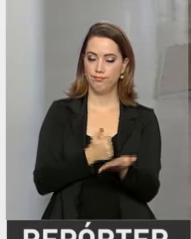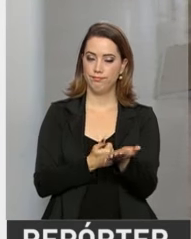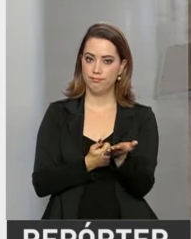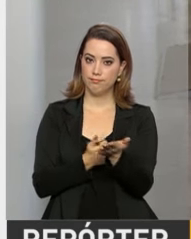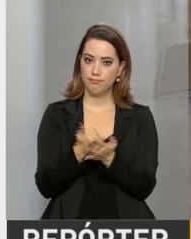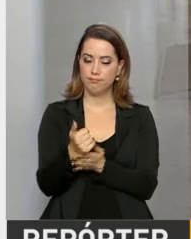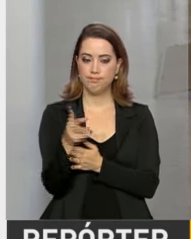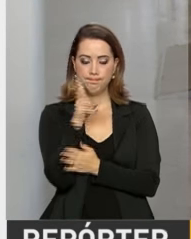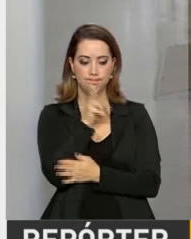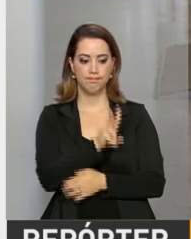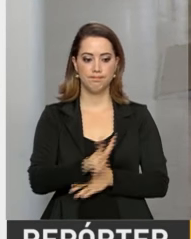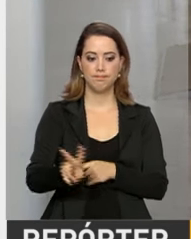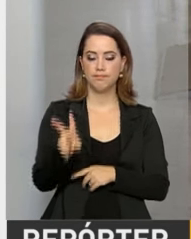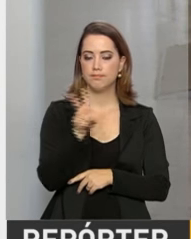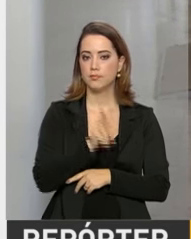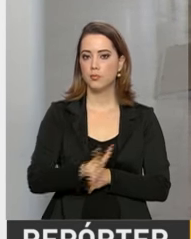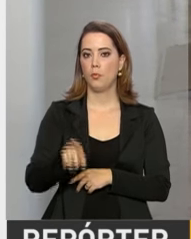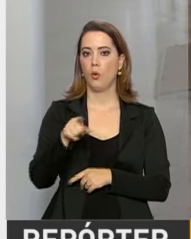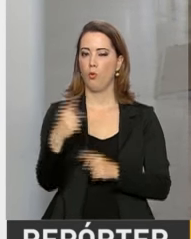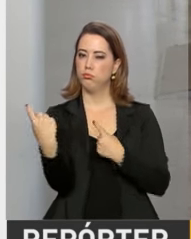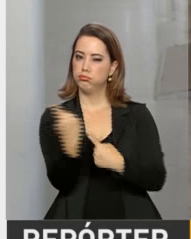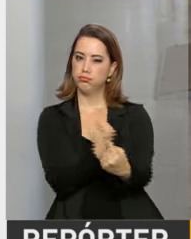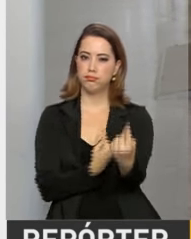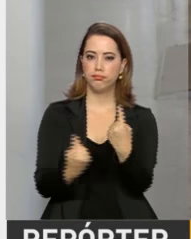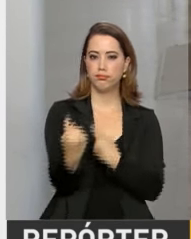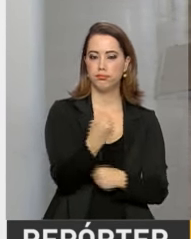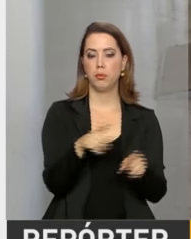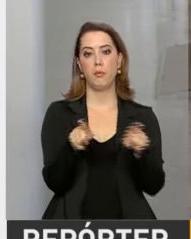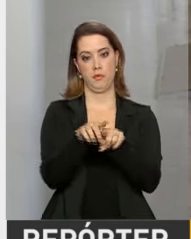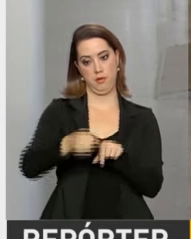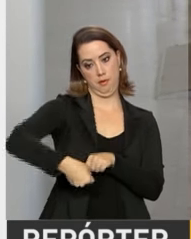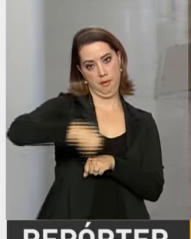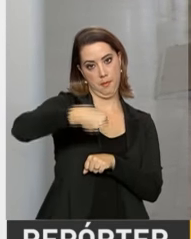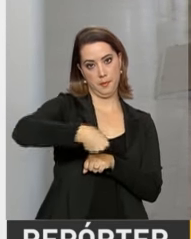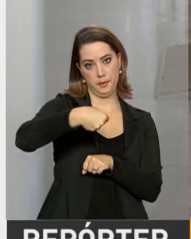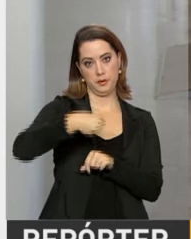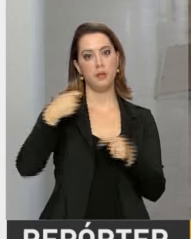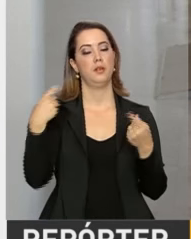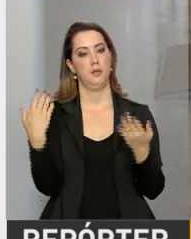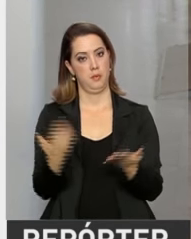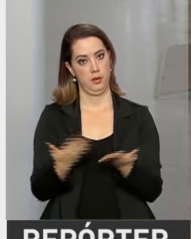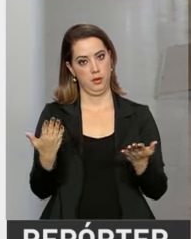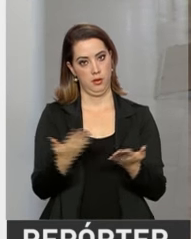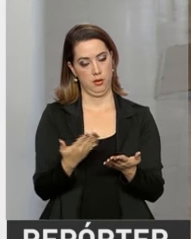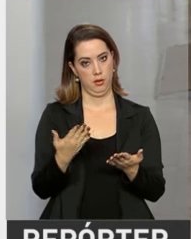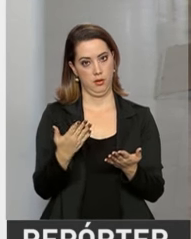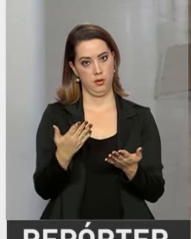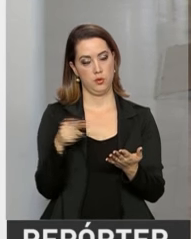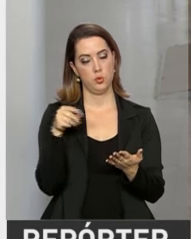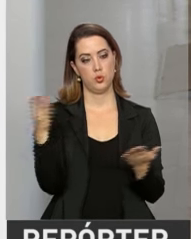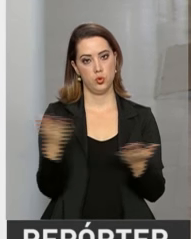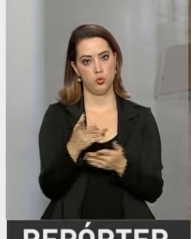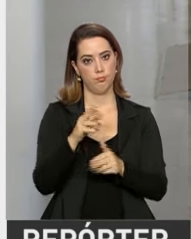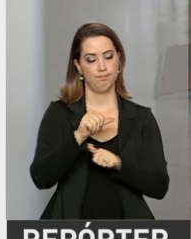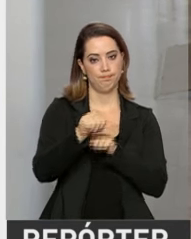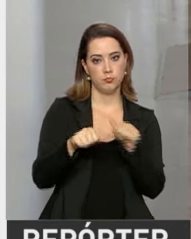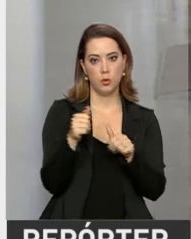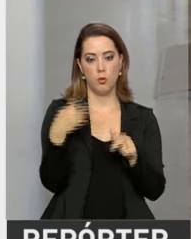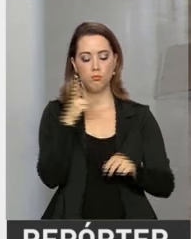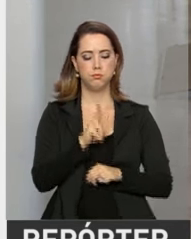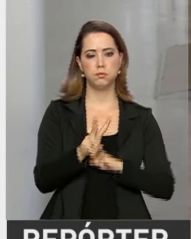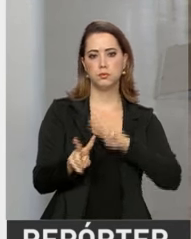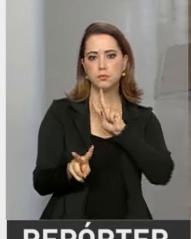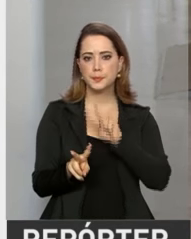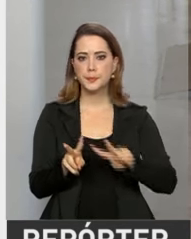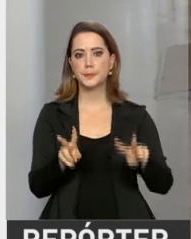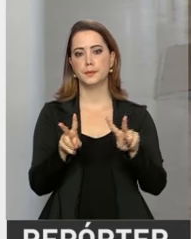nas bagagens e nos passageiros, nos voos domésticos, nos aeroportos brasileiros, já está sendo intensificada. Segundo a